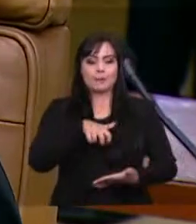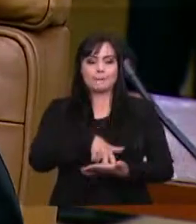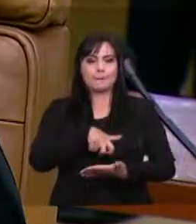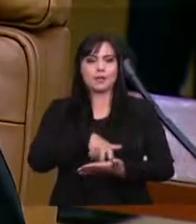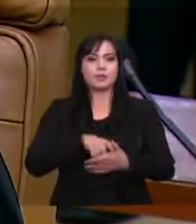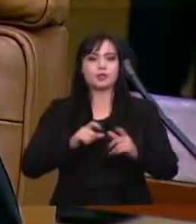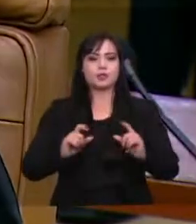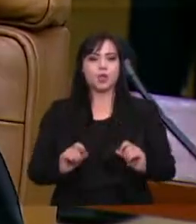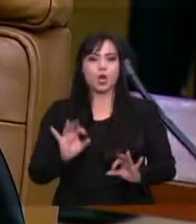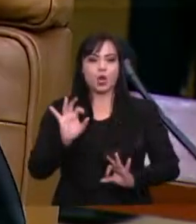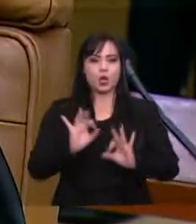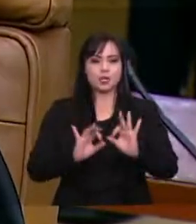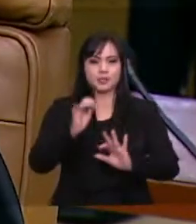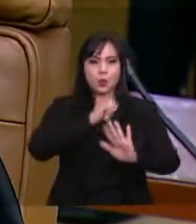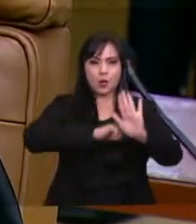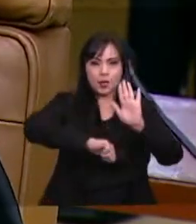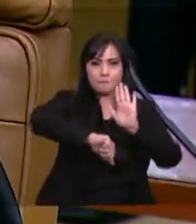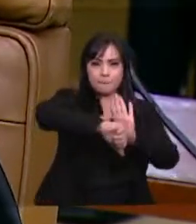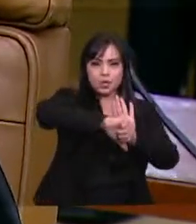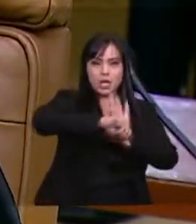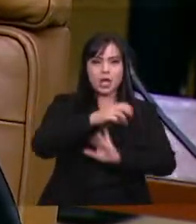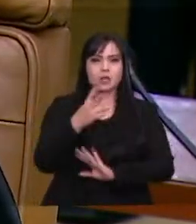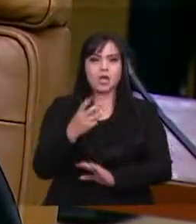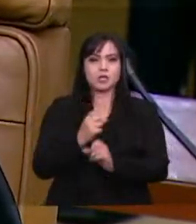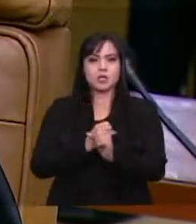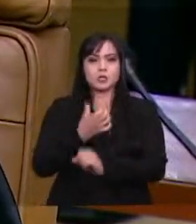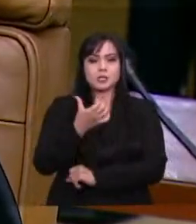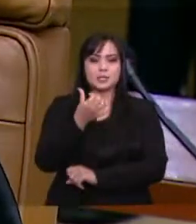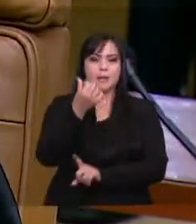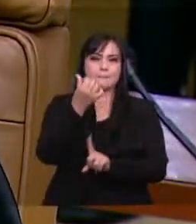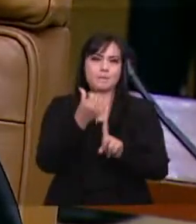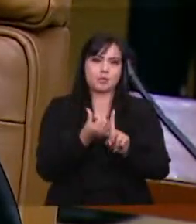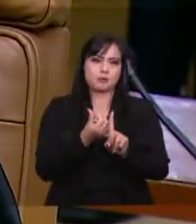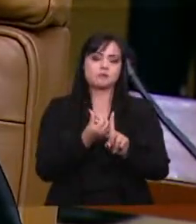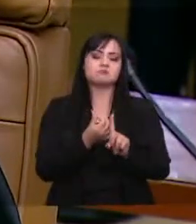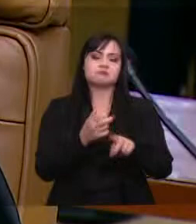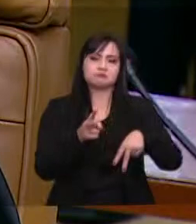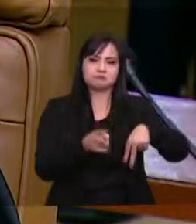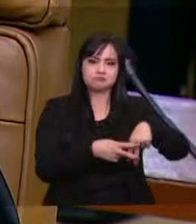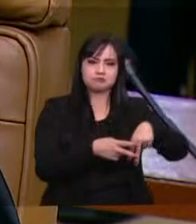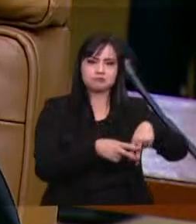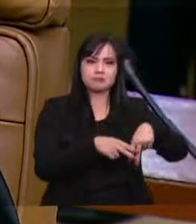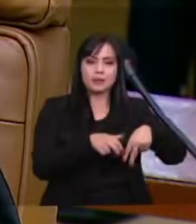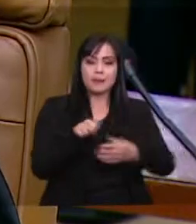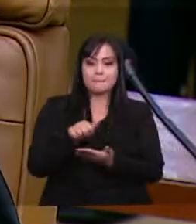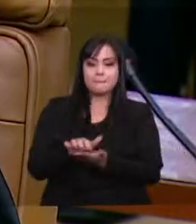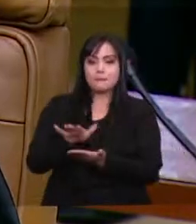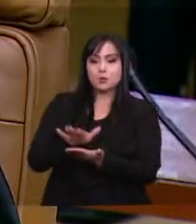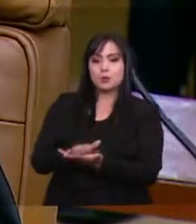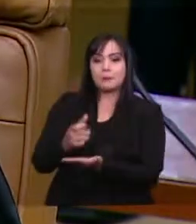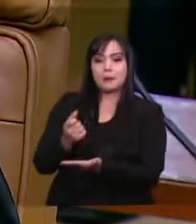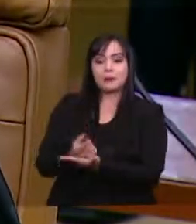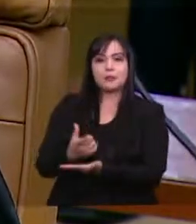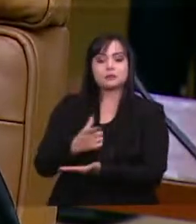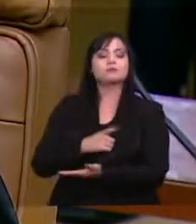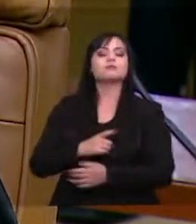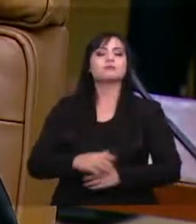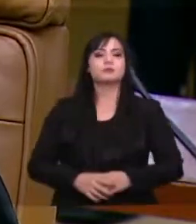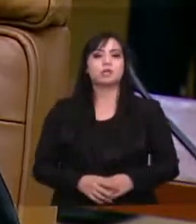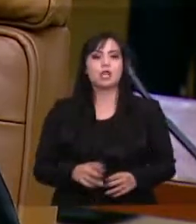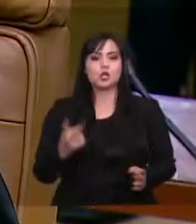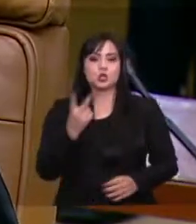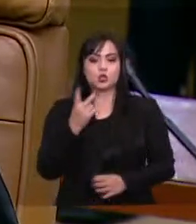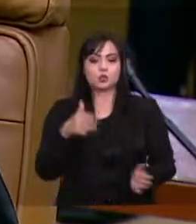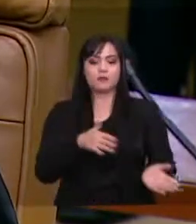base quanto a organização criminosa em três anos e seis meses de reclusão e o pagamento de 15 dias multi na segunda